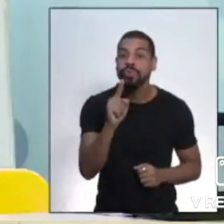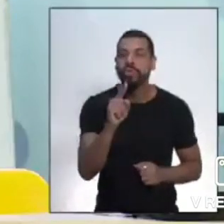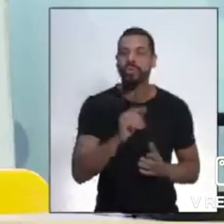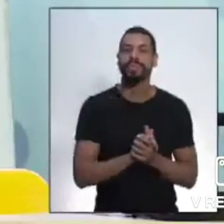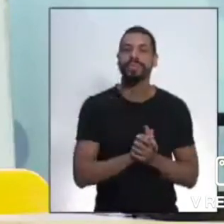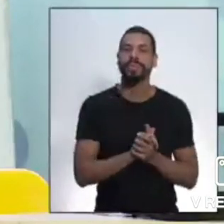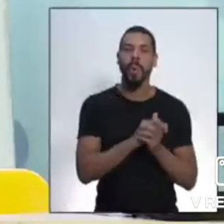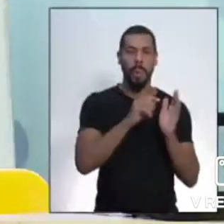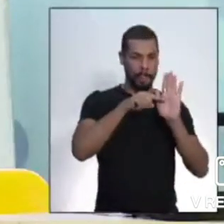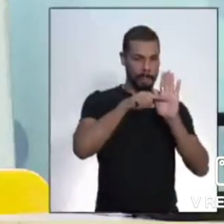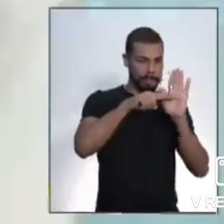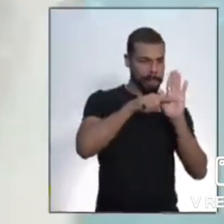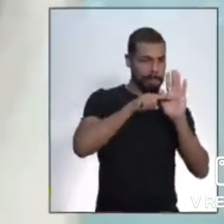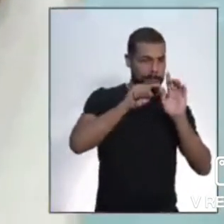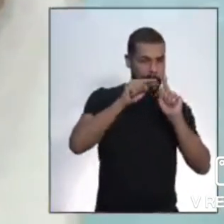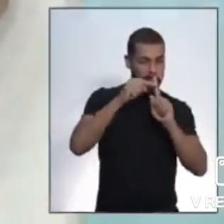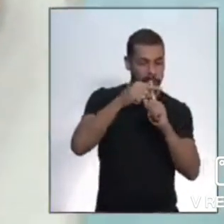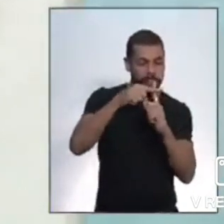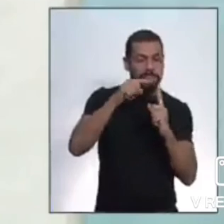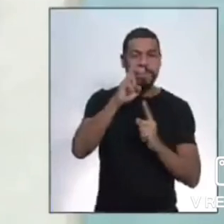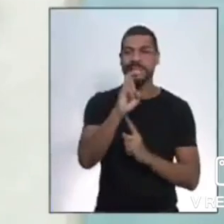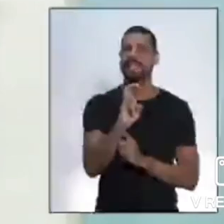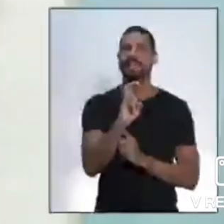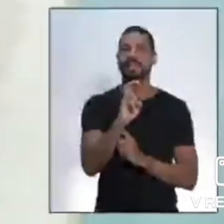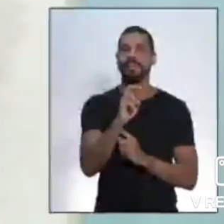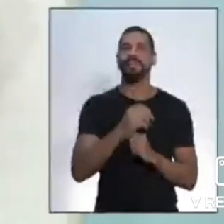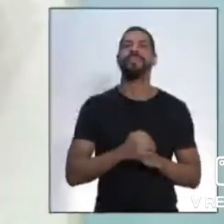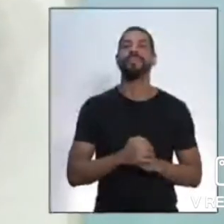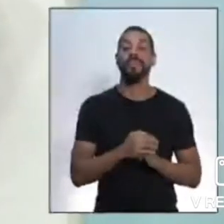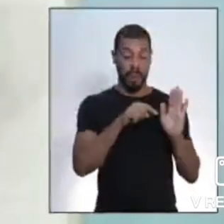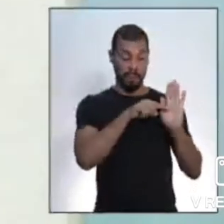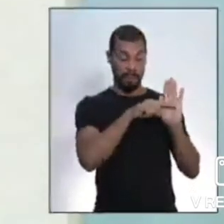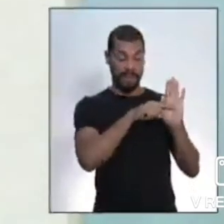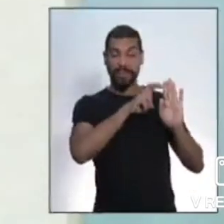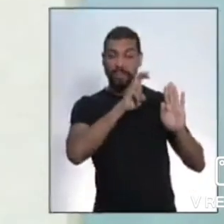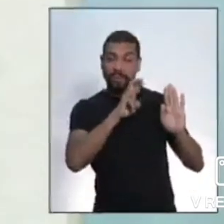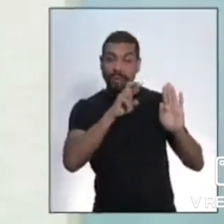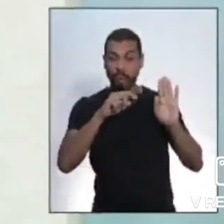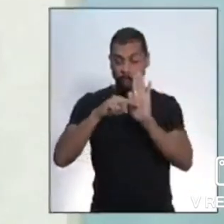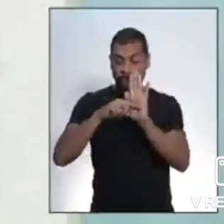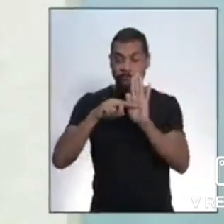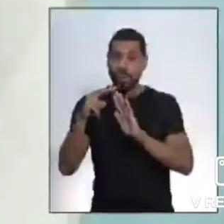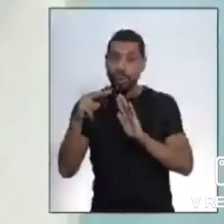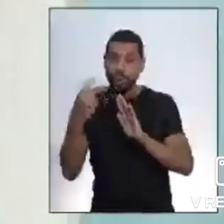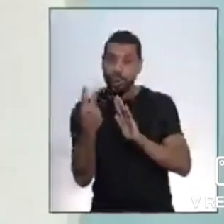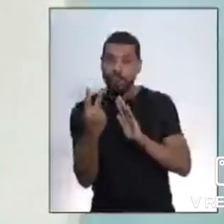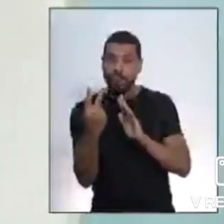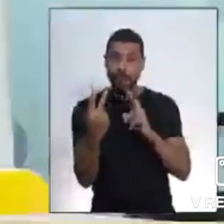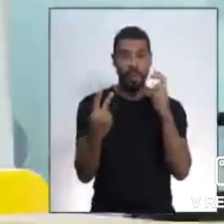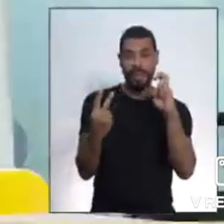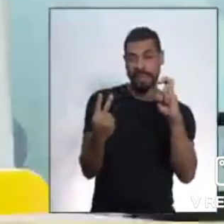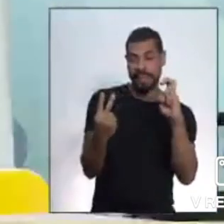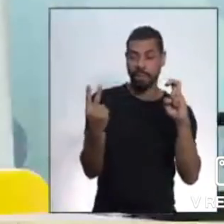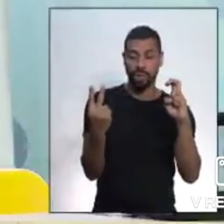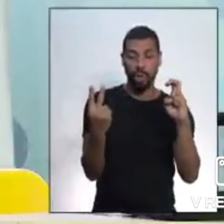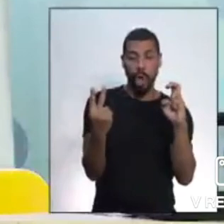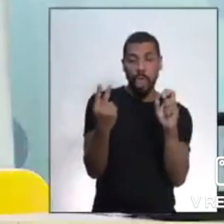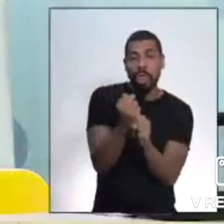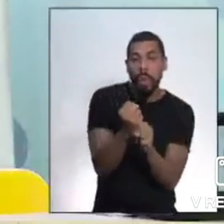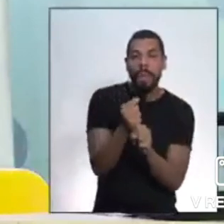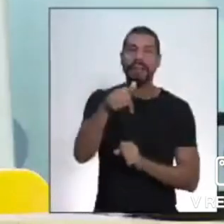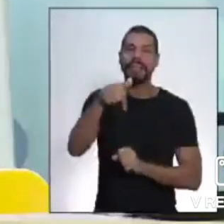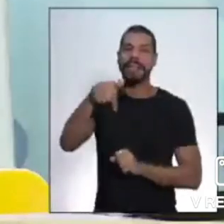com o 5 aqui positivo, dá menos 5, menos 2, menos 7, e ufa, terminei